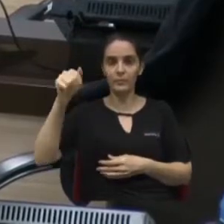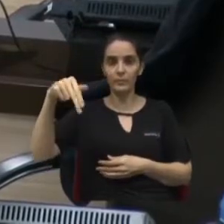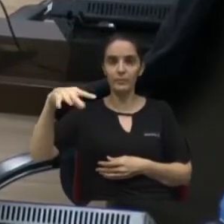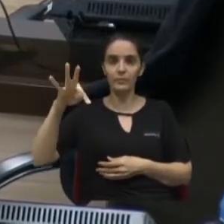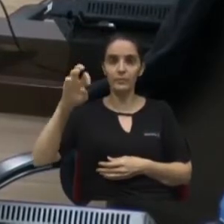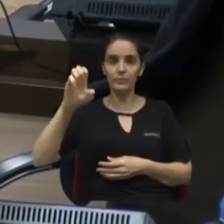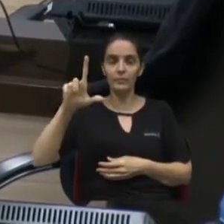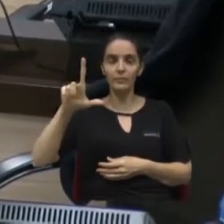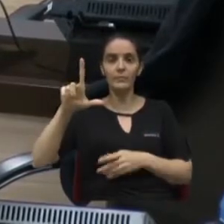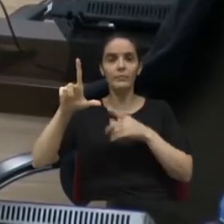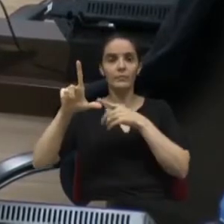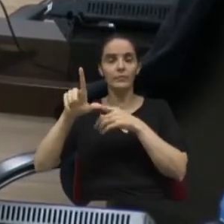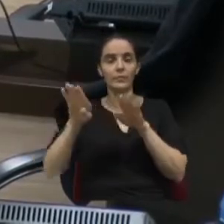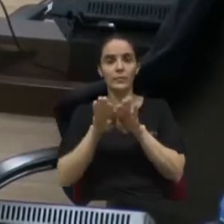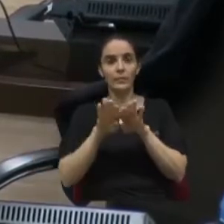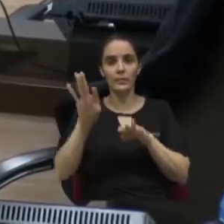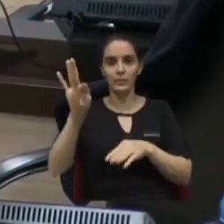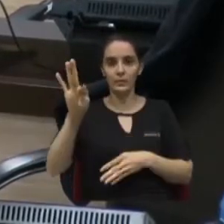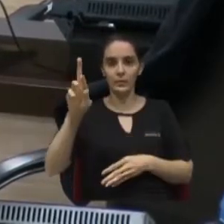2 delegados,